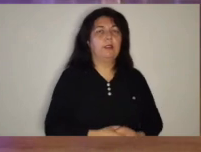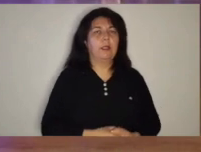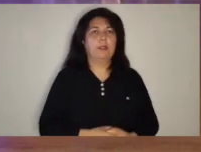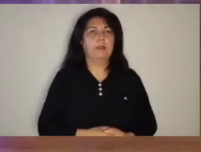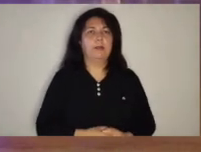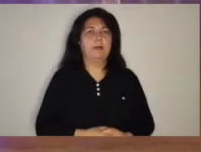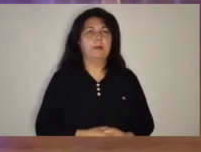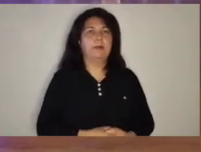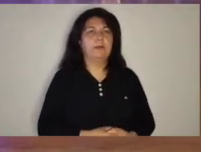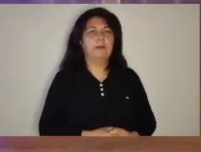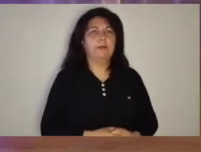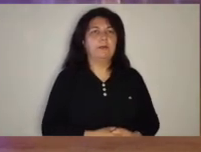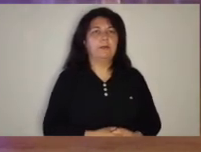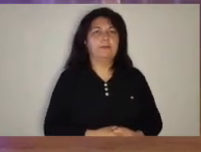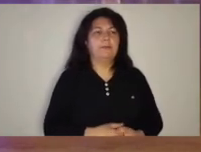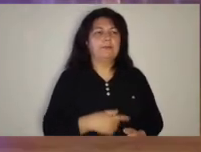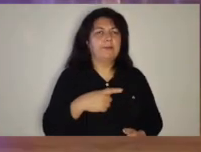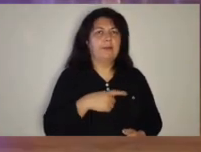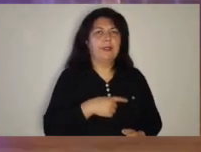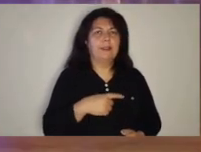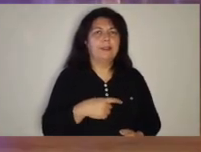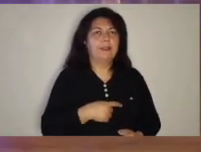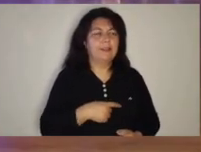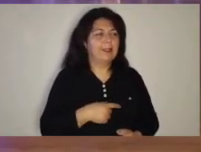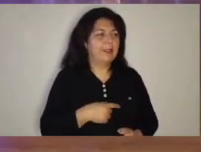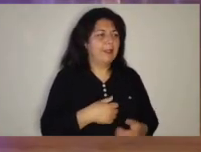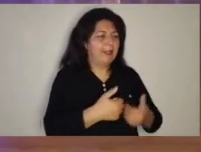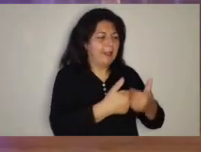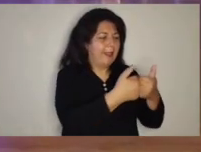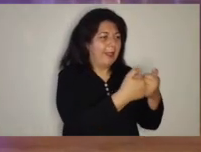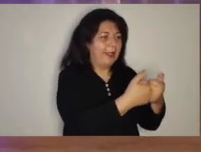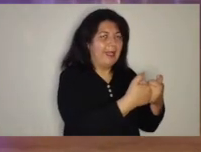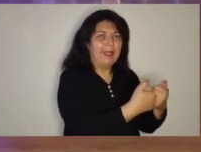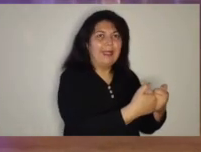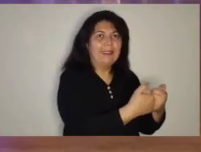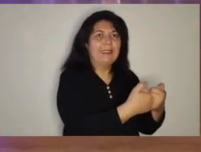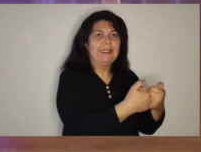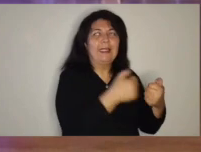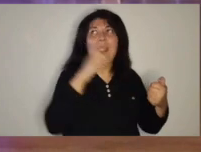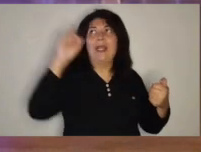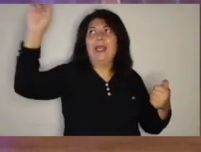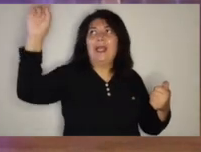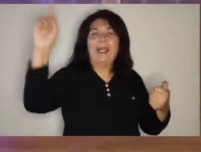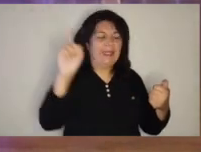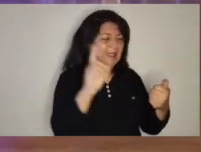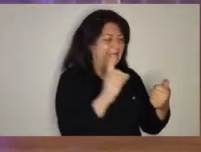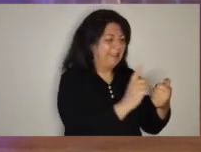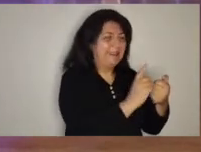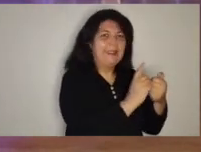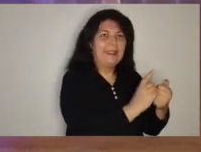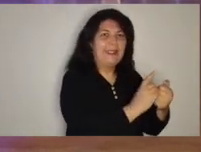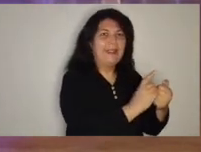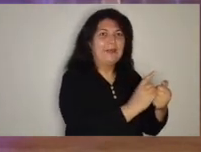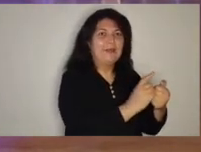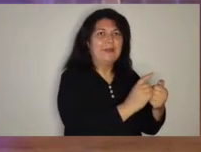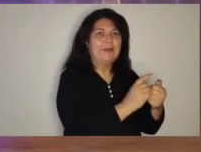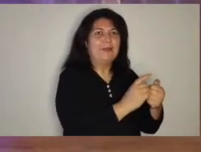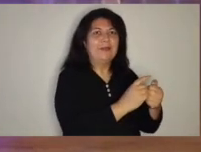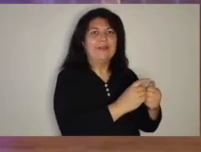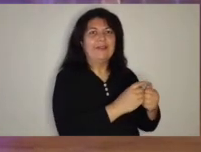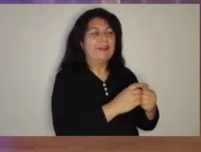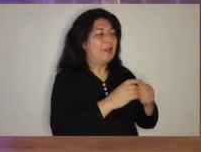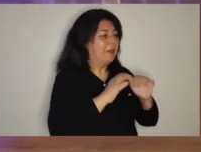Na família de Abinadab, existia a coisa mais maravilhosa